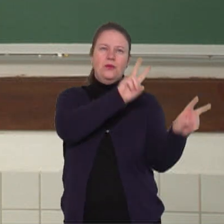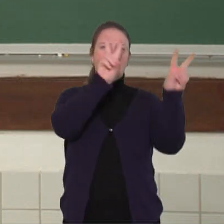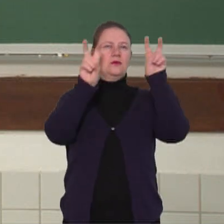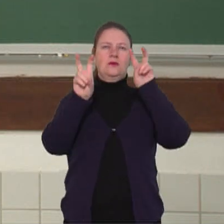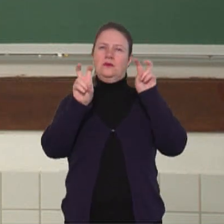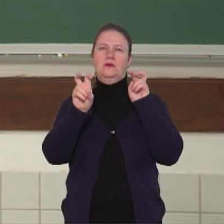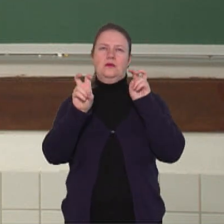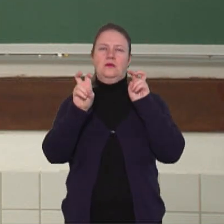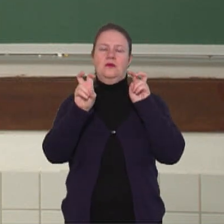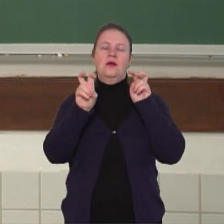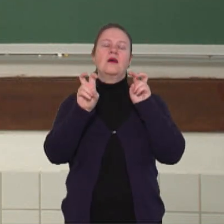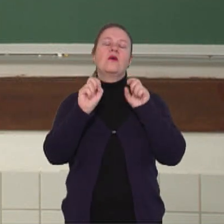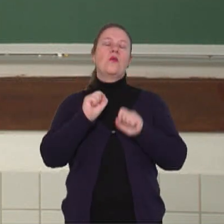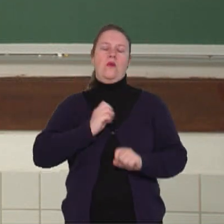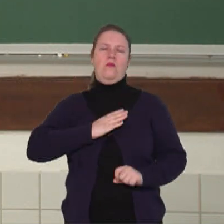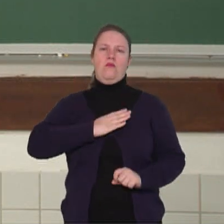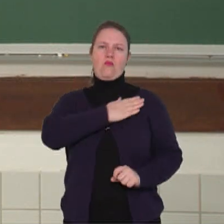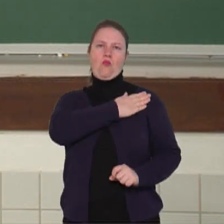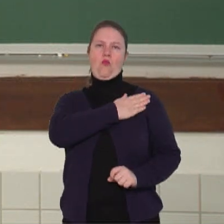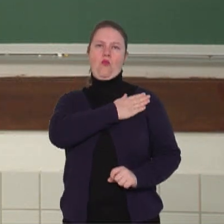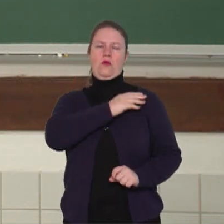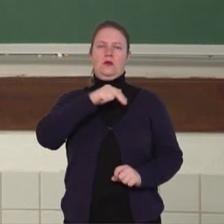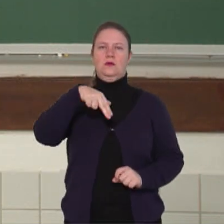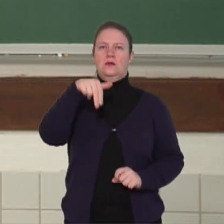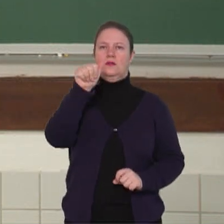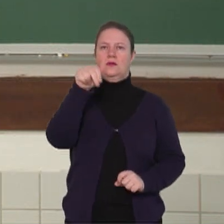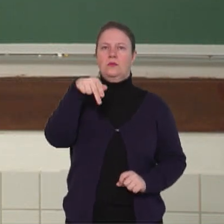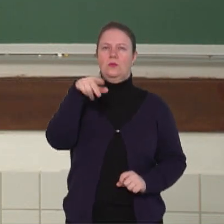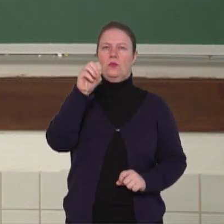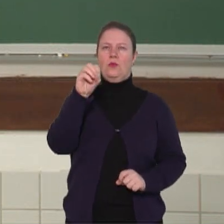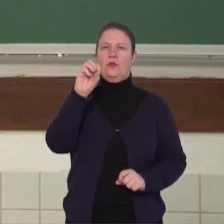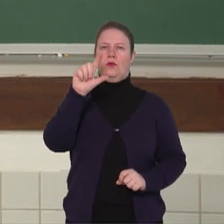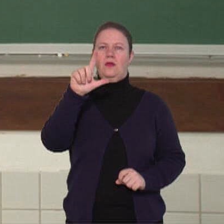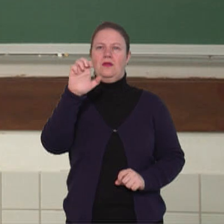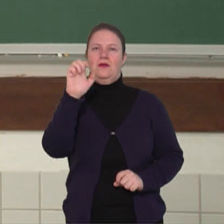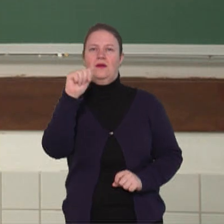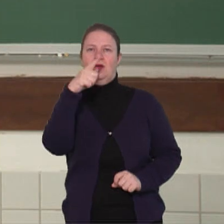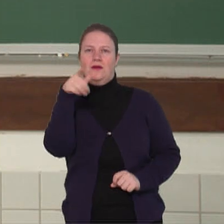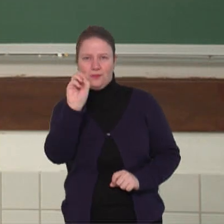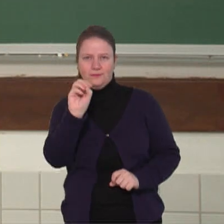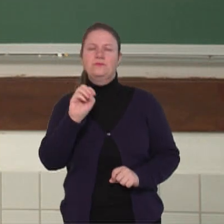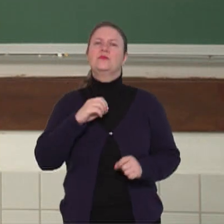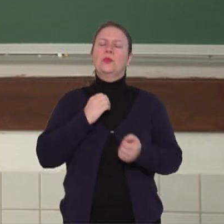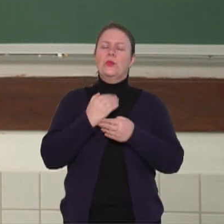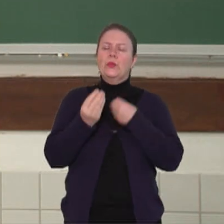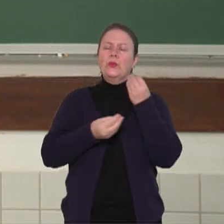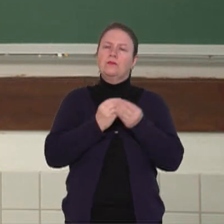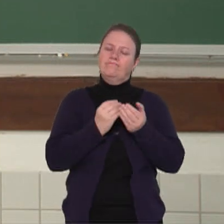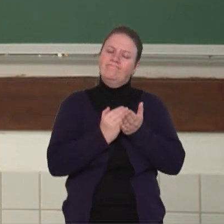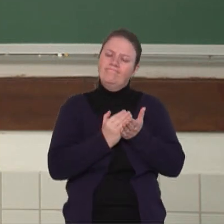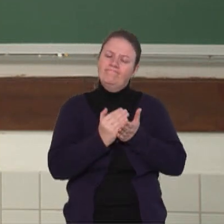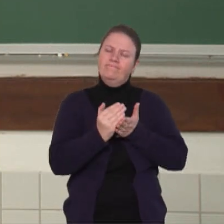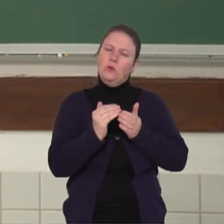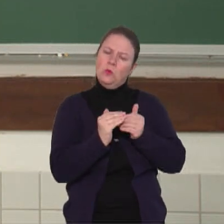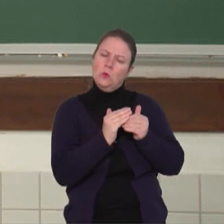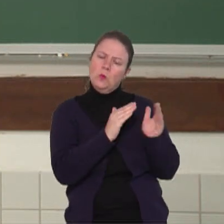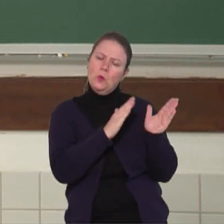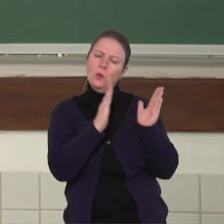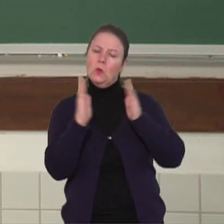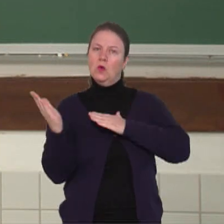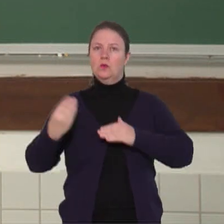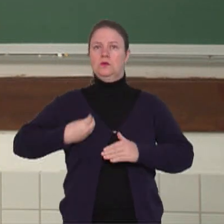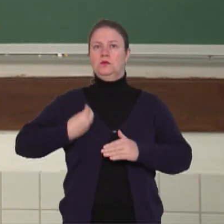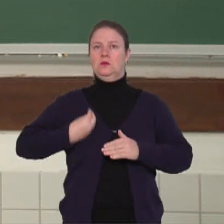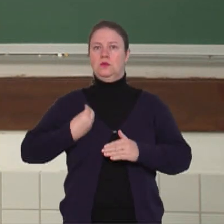Napoleônica. Então, hoje, nessa aula aqui, a nossa preocupação vai ser ver um pouco da trajetória de Napoleão até o poder, como se deu